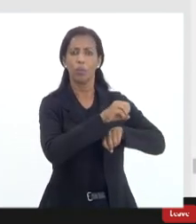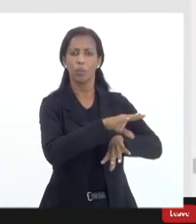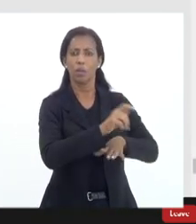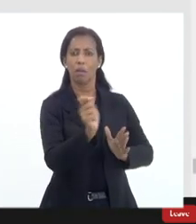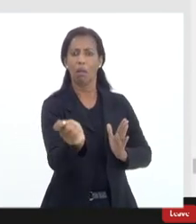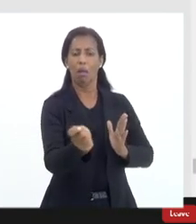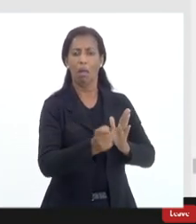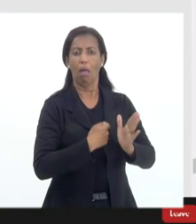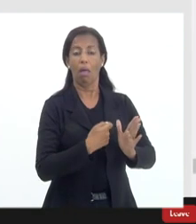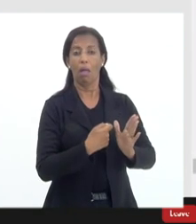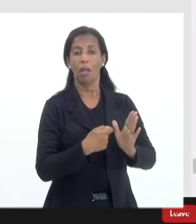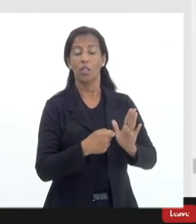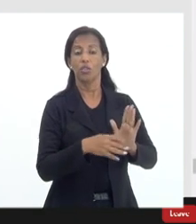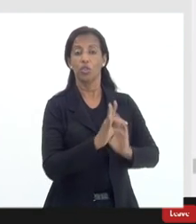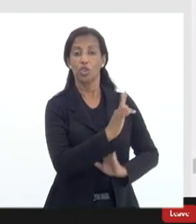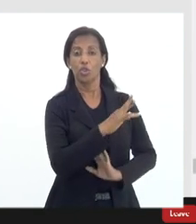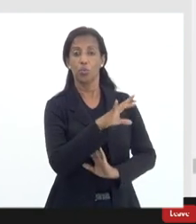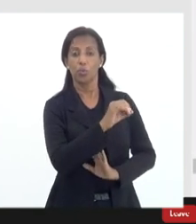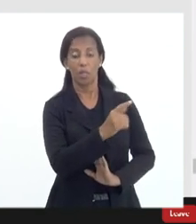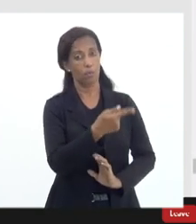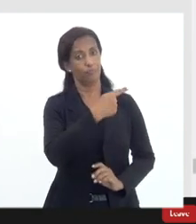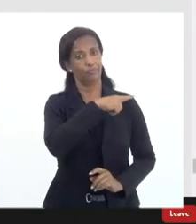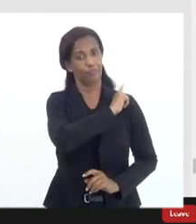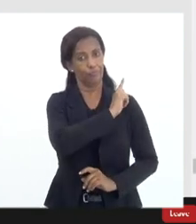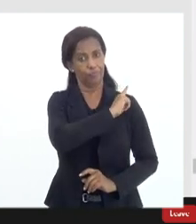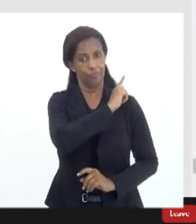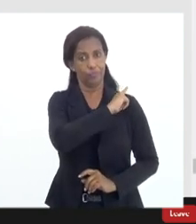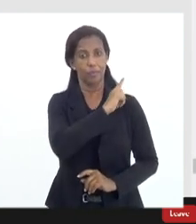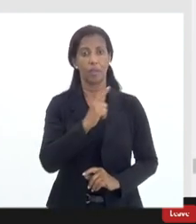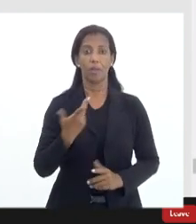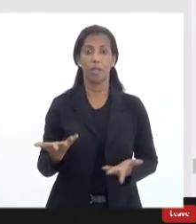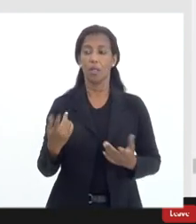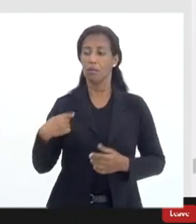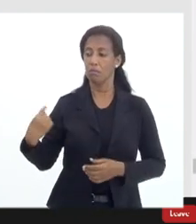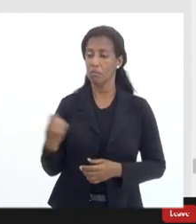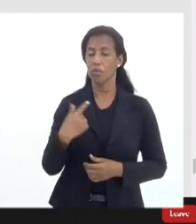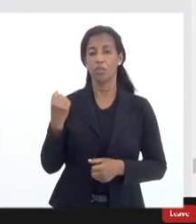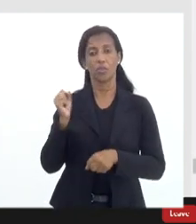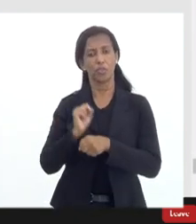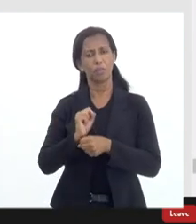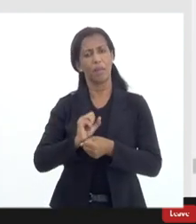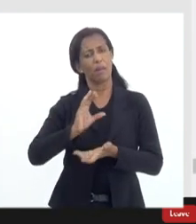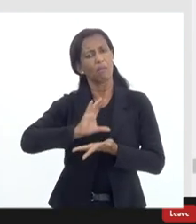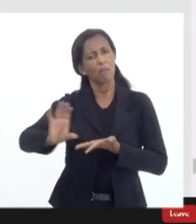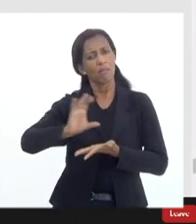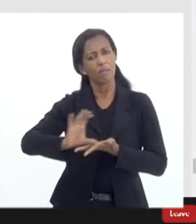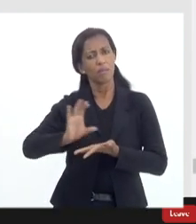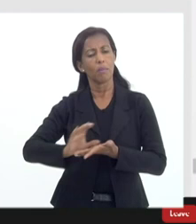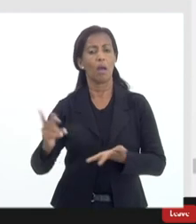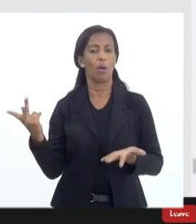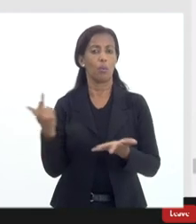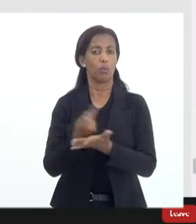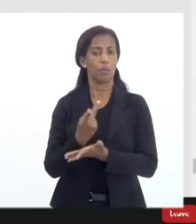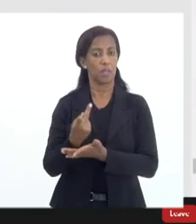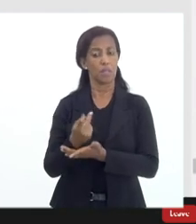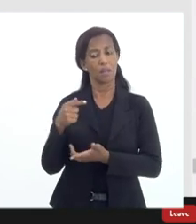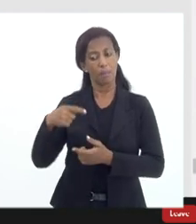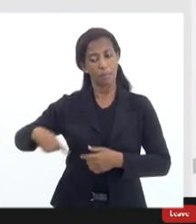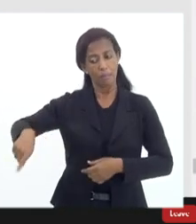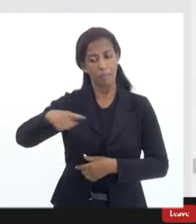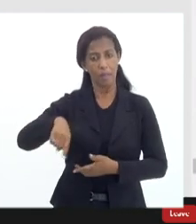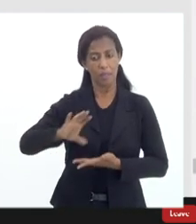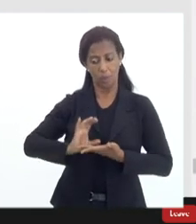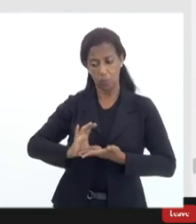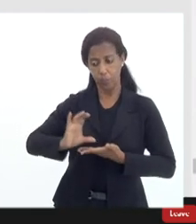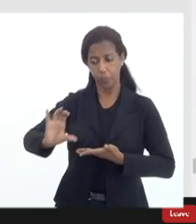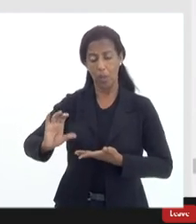assinatura de um termo de ajuste de gestão, e a gente espera que investimentos sejam feitos, não só para que o mínimo seja